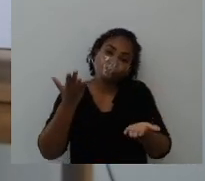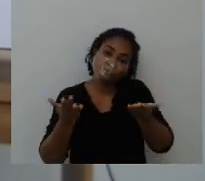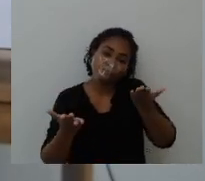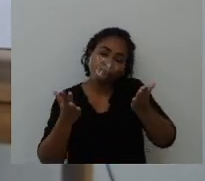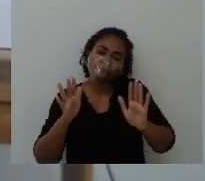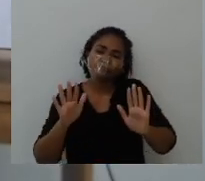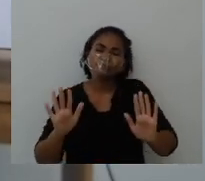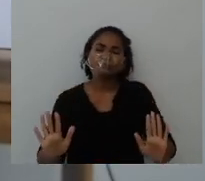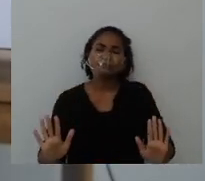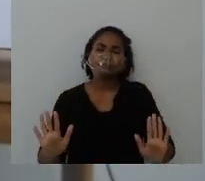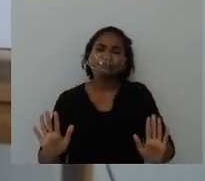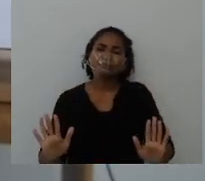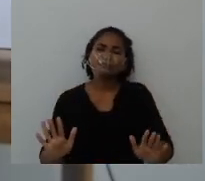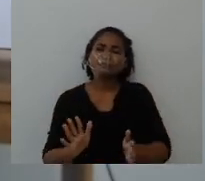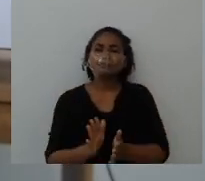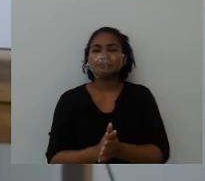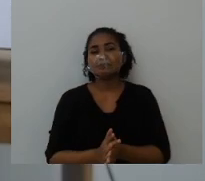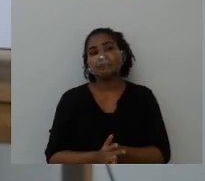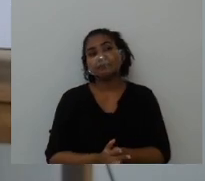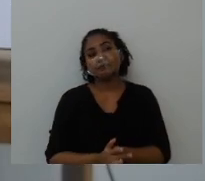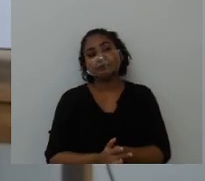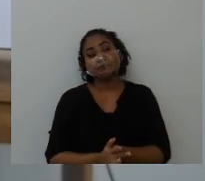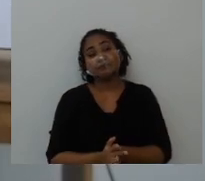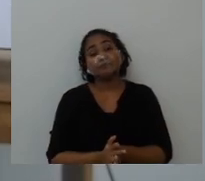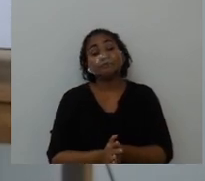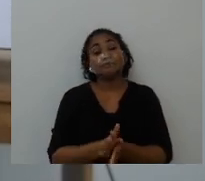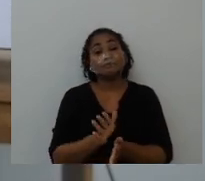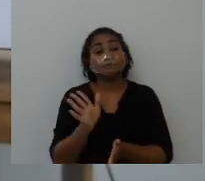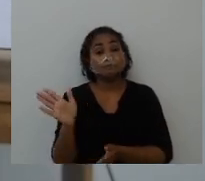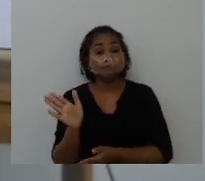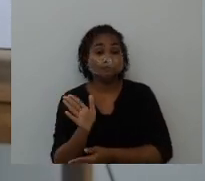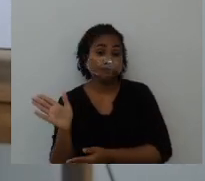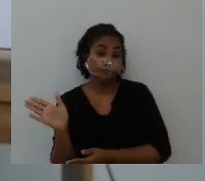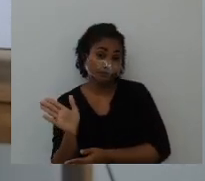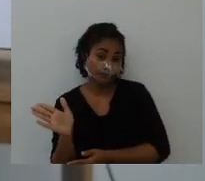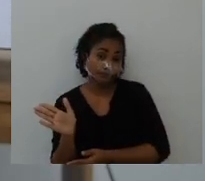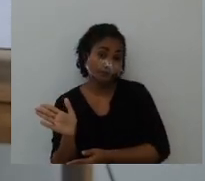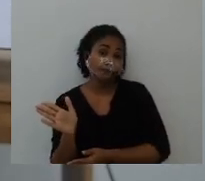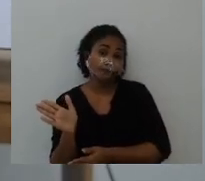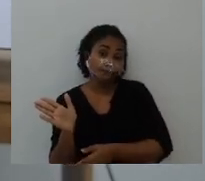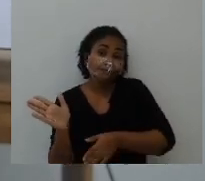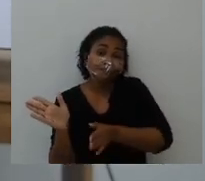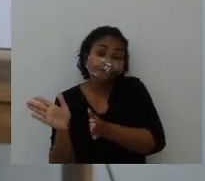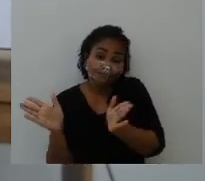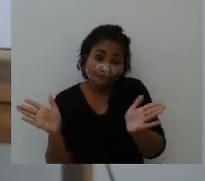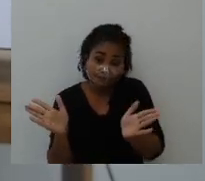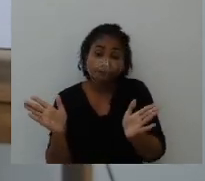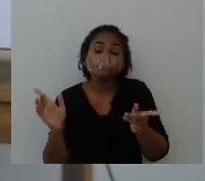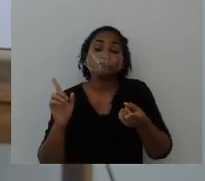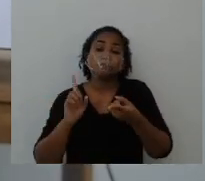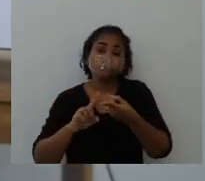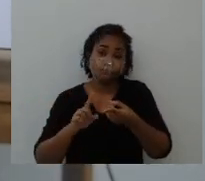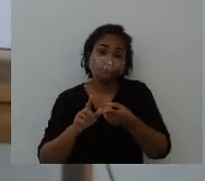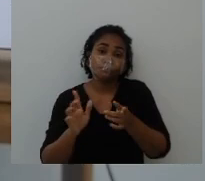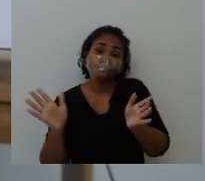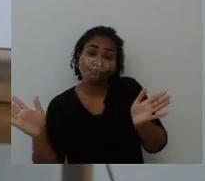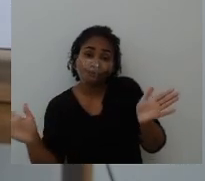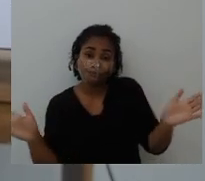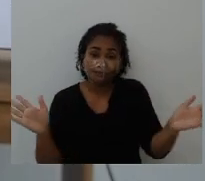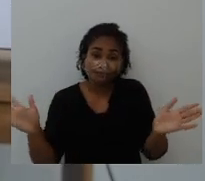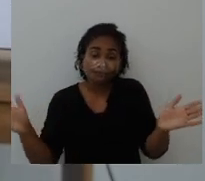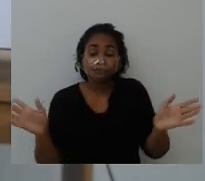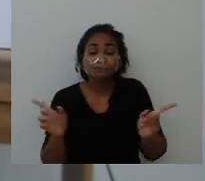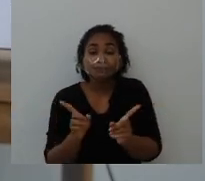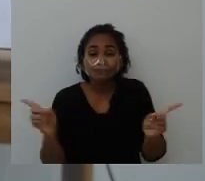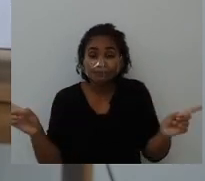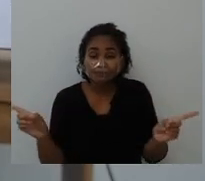uma. Ó, Paulo, mas e se eu tiver uma força para a direita? E agora? Então tu vai ter que ter uma força para a esquerda para poder equilibrar isso